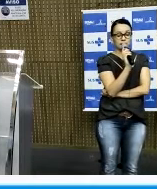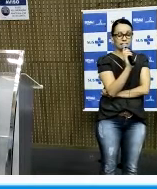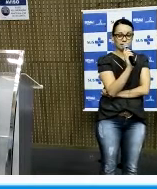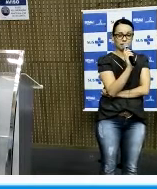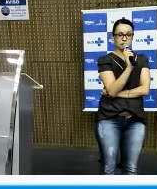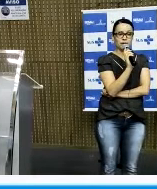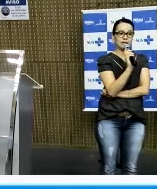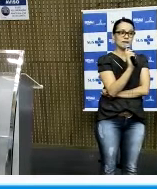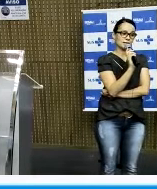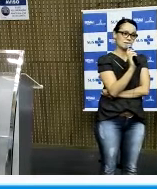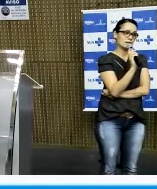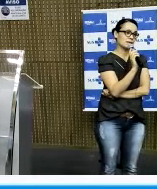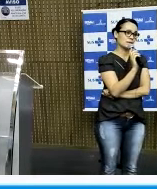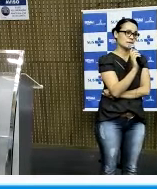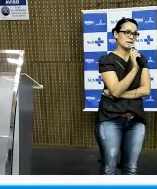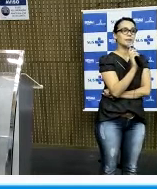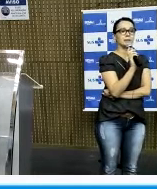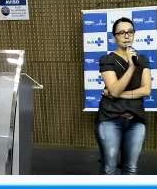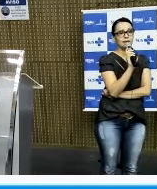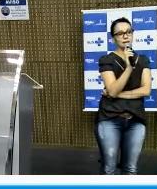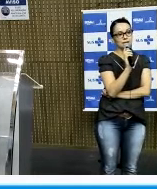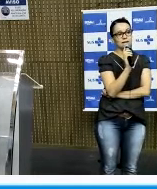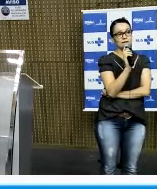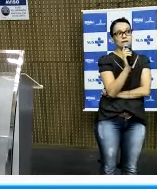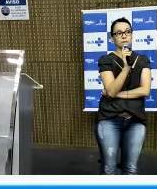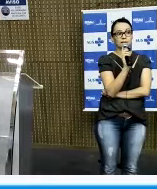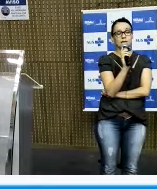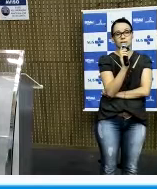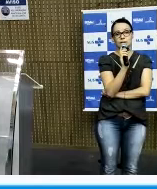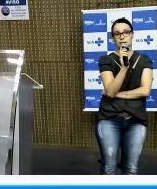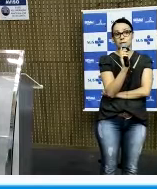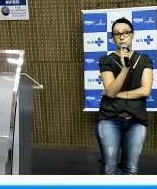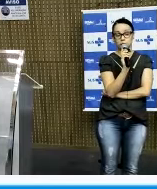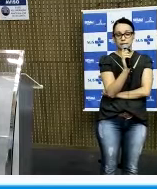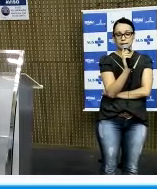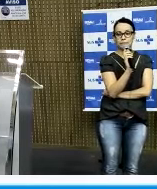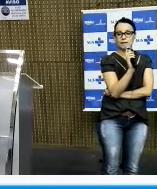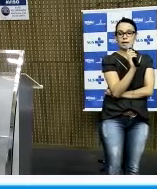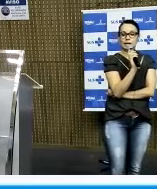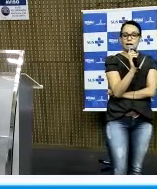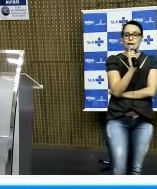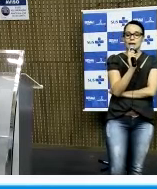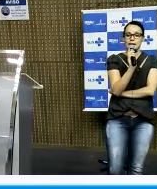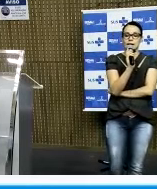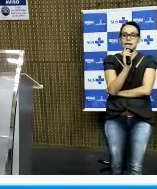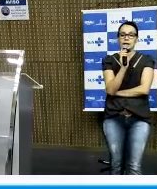nossa unidade. Doenças essas que são sabidamente, né, desafiadoras dentro da saúde pública.